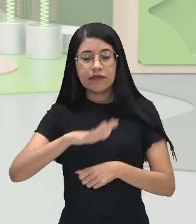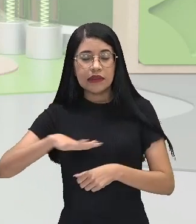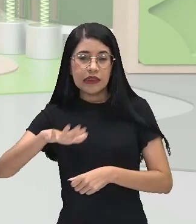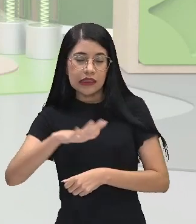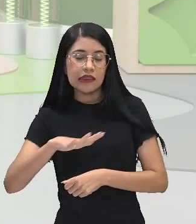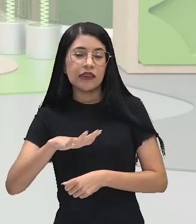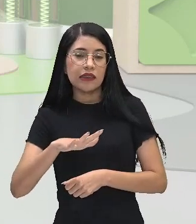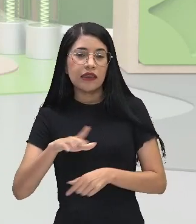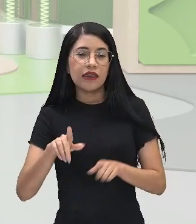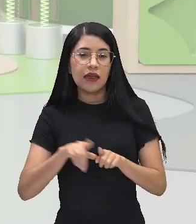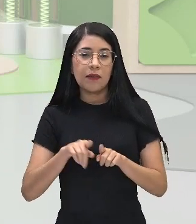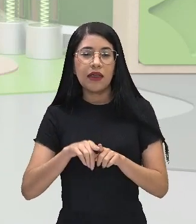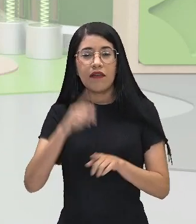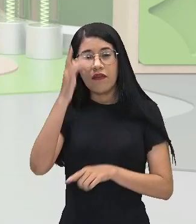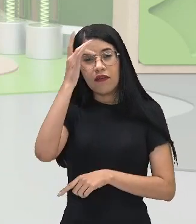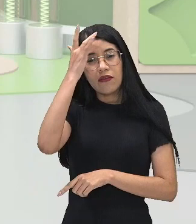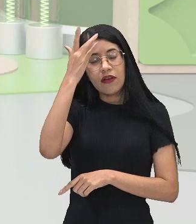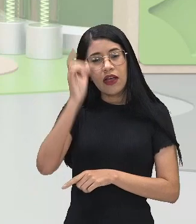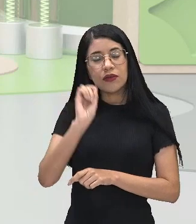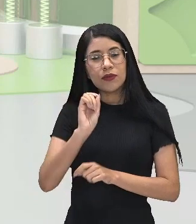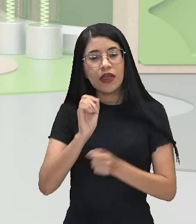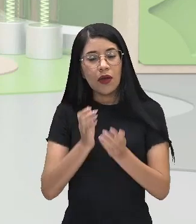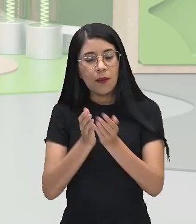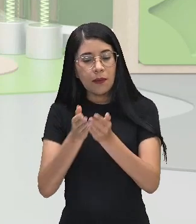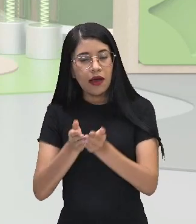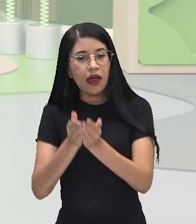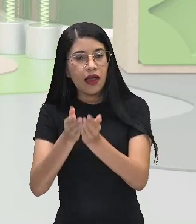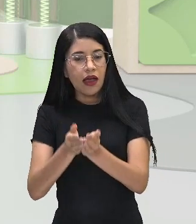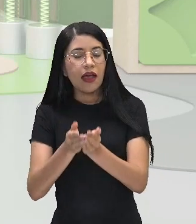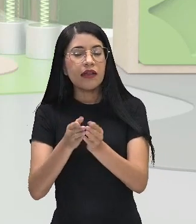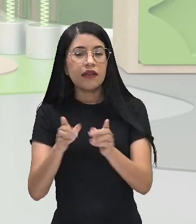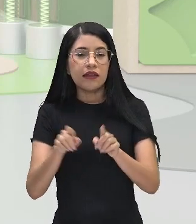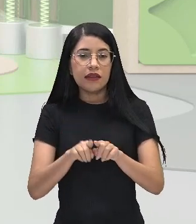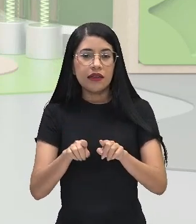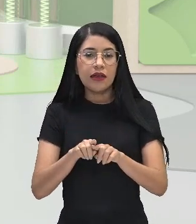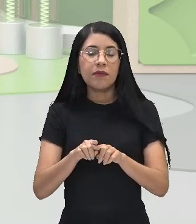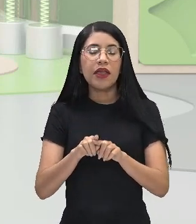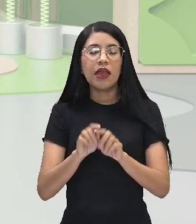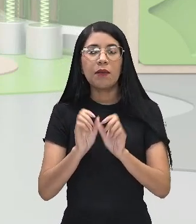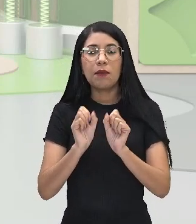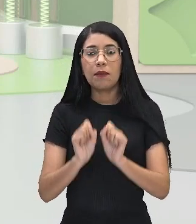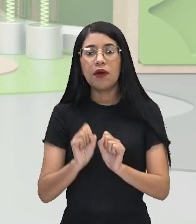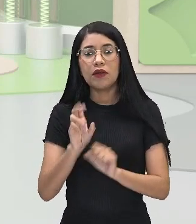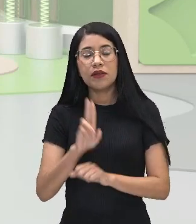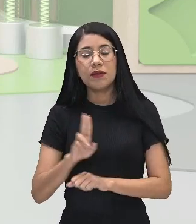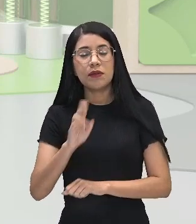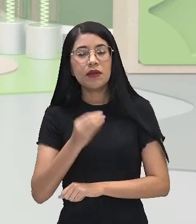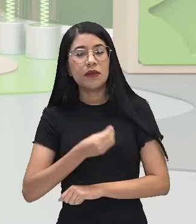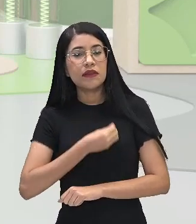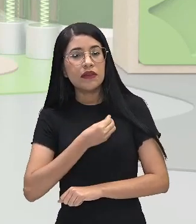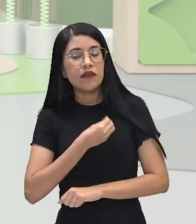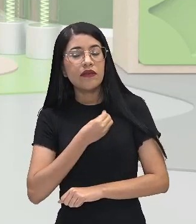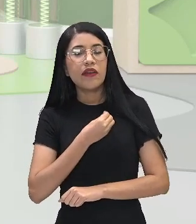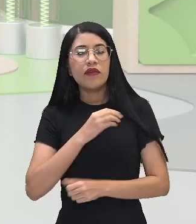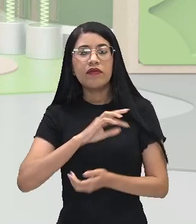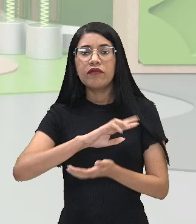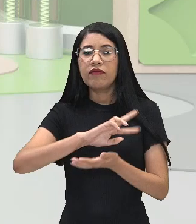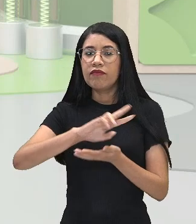que facilita aí nosso transporte e também serve como meio de vida para